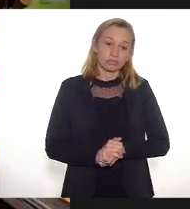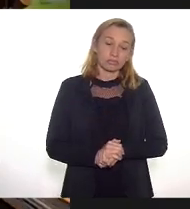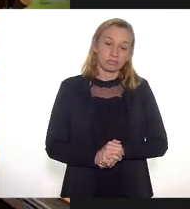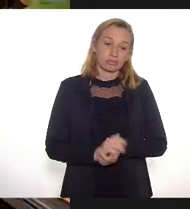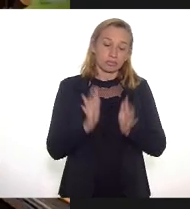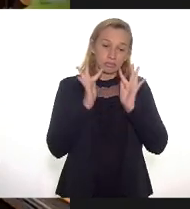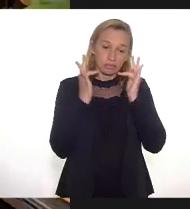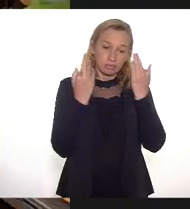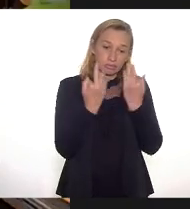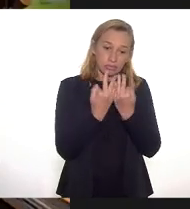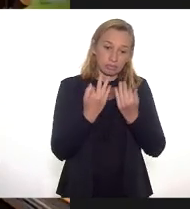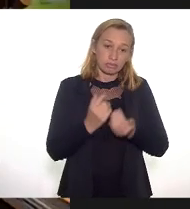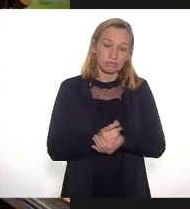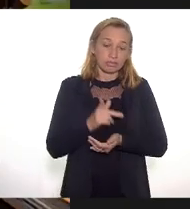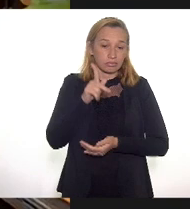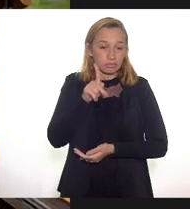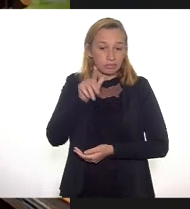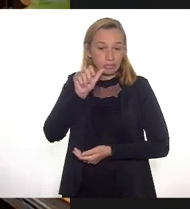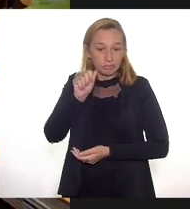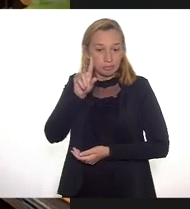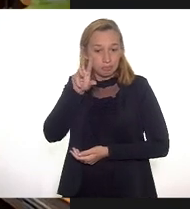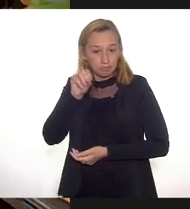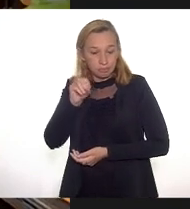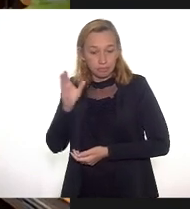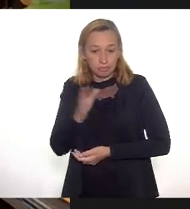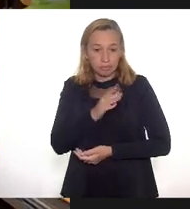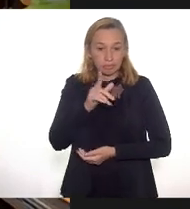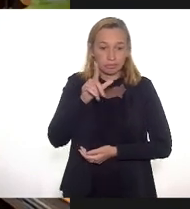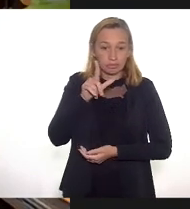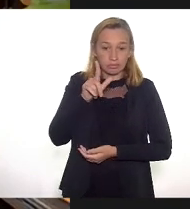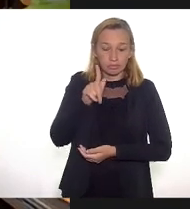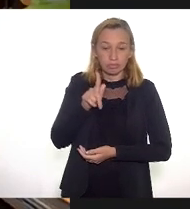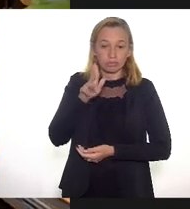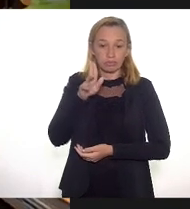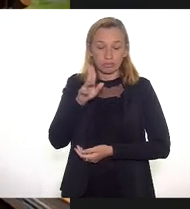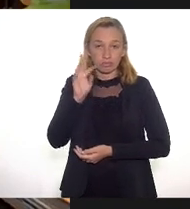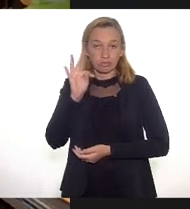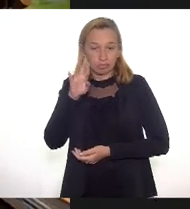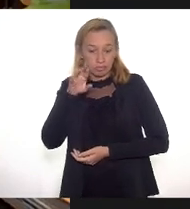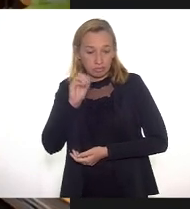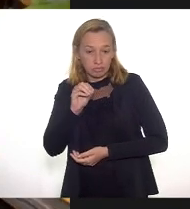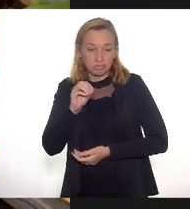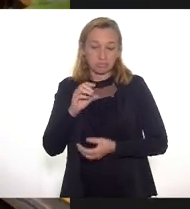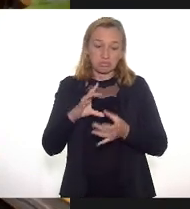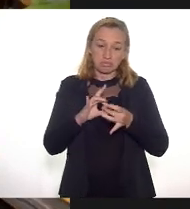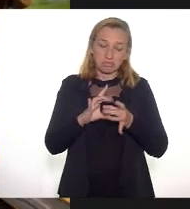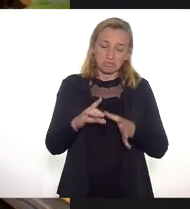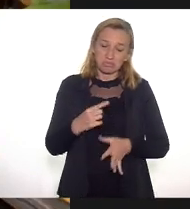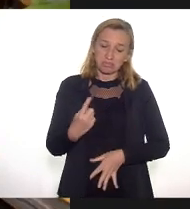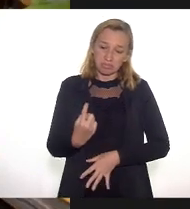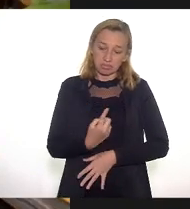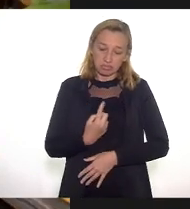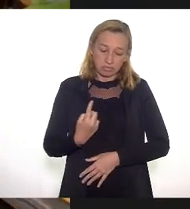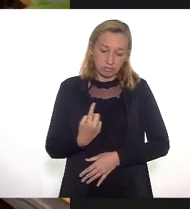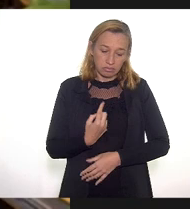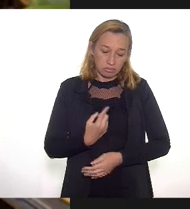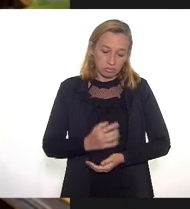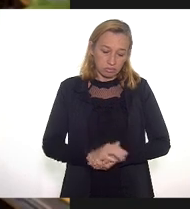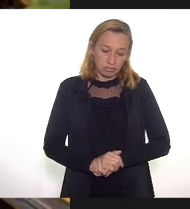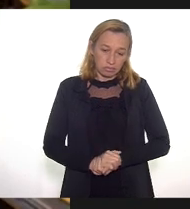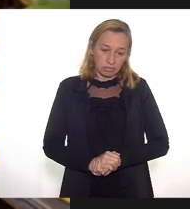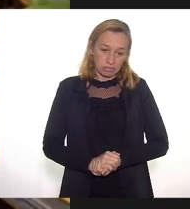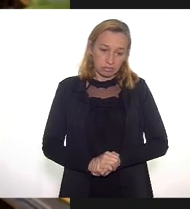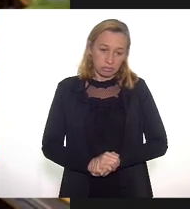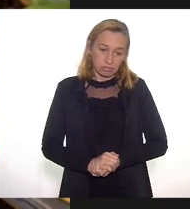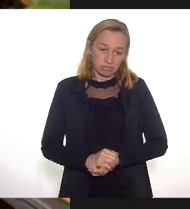família do Paulo Gustavo, que, enfim, deixou todos nós, inclusive, com